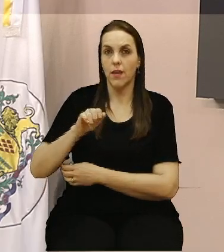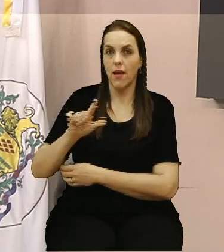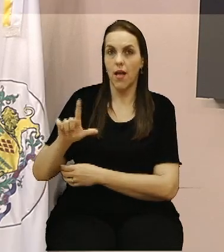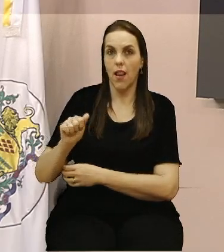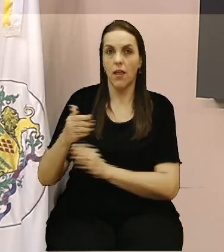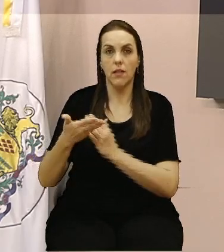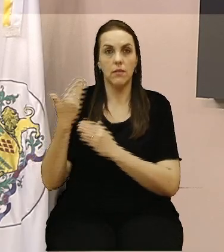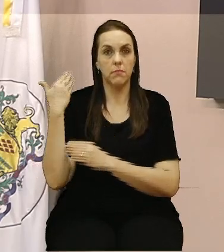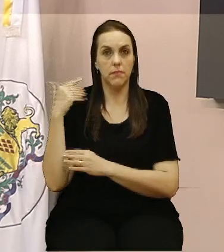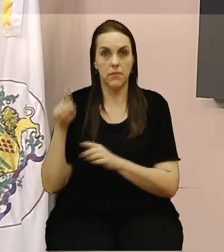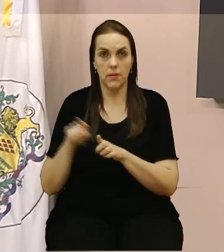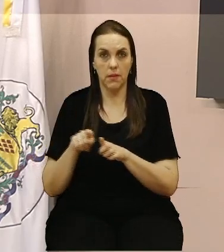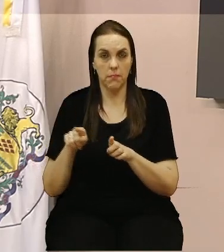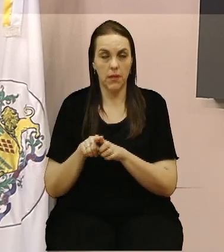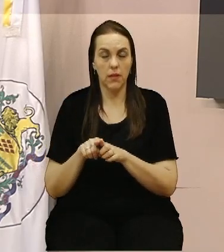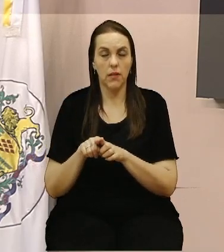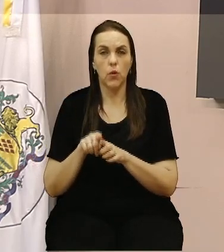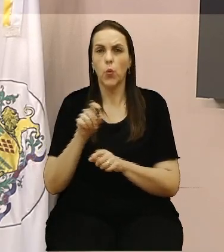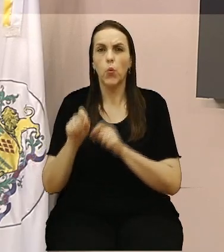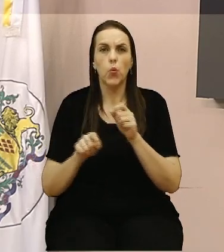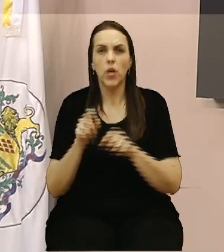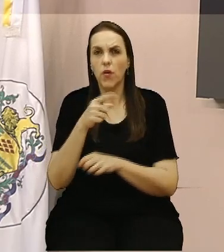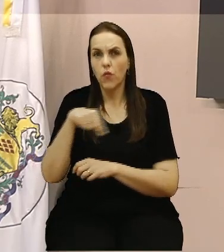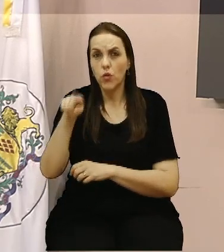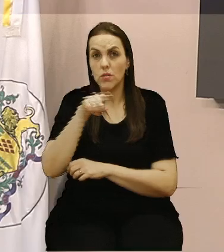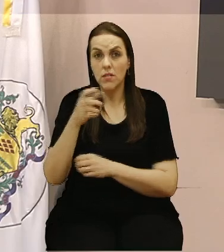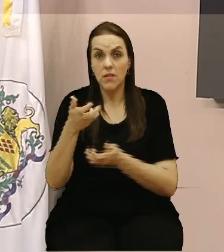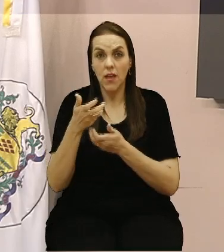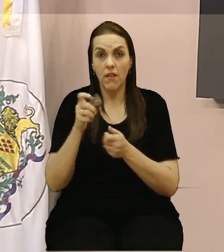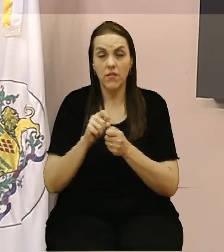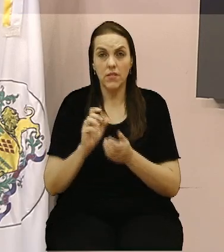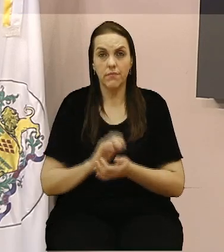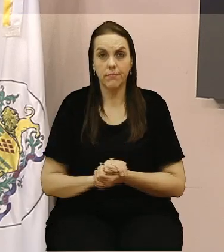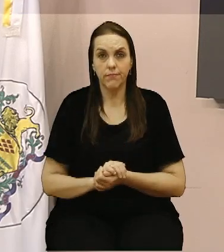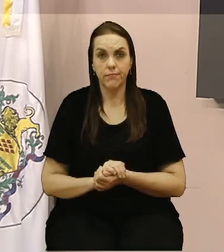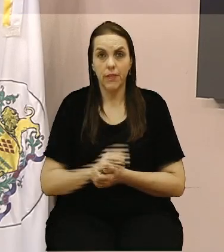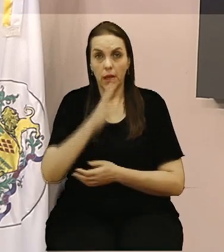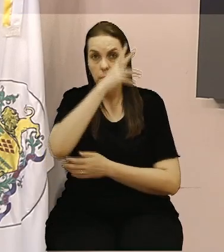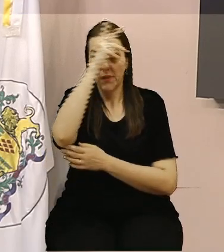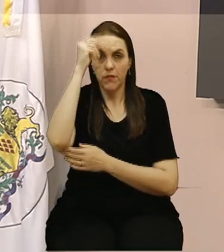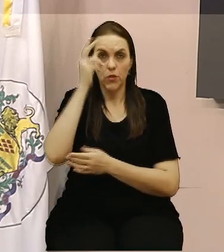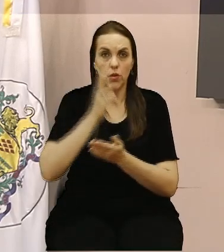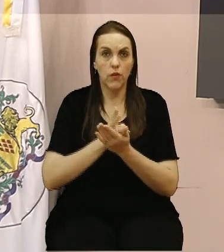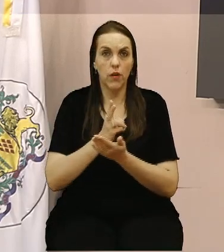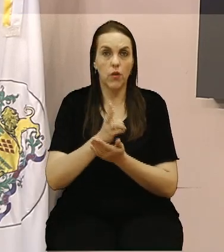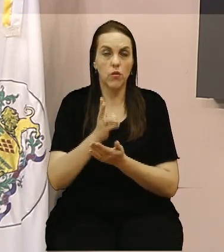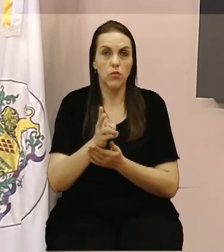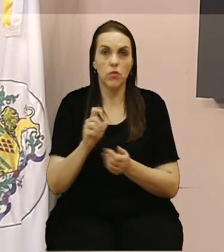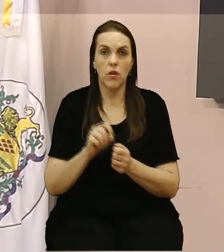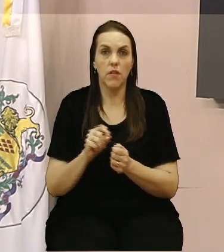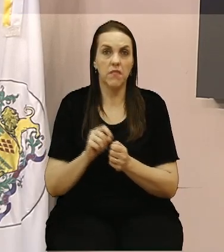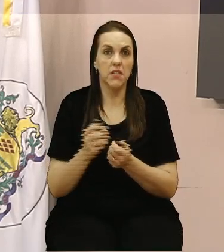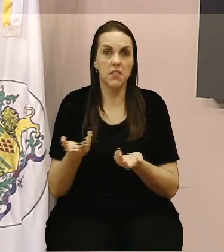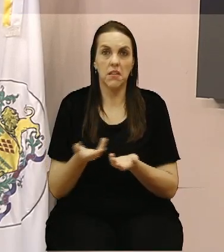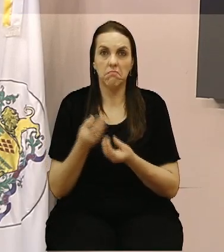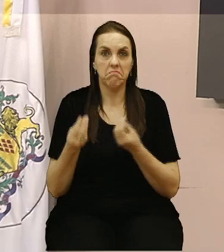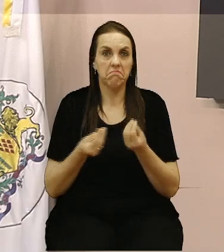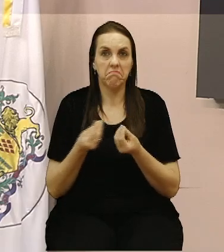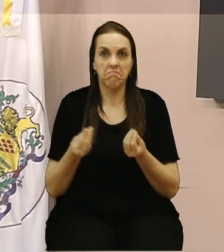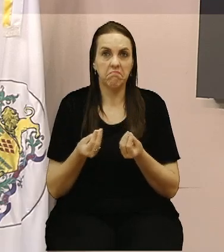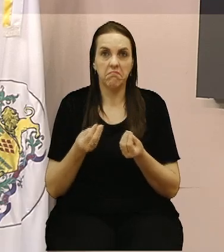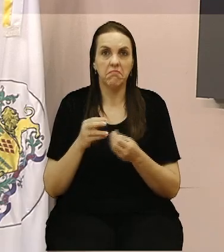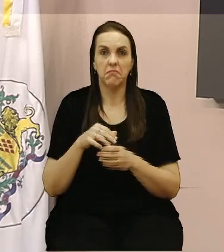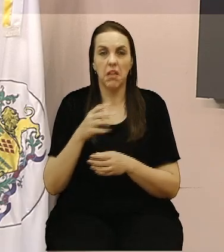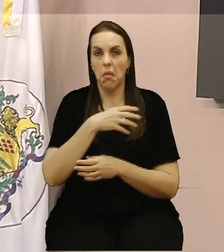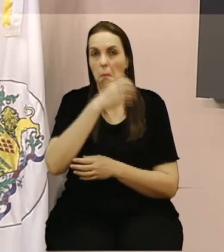ocasião. E o que vocês pretendem com isso? A prefeitura vai continuar fazendo vista grossa e não entra mais nenhum